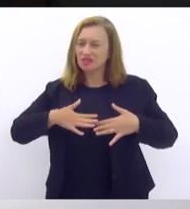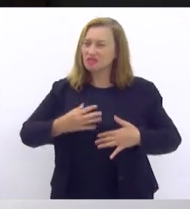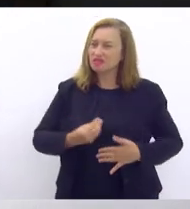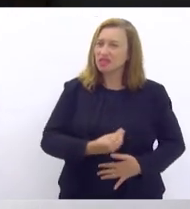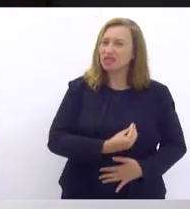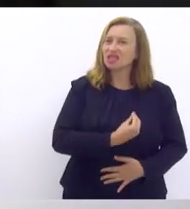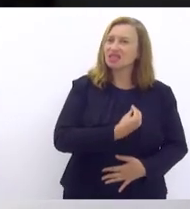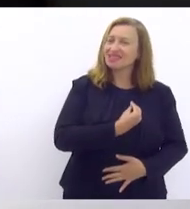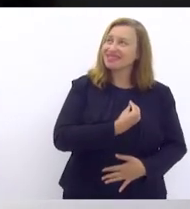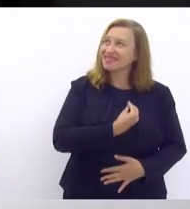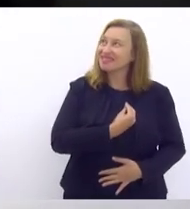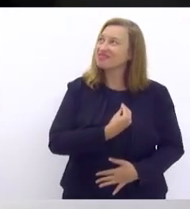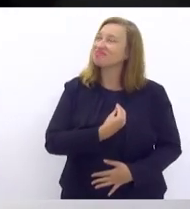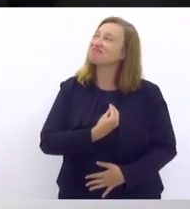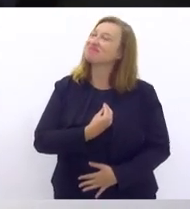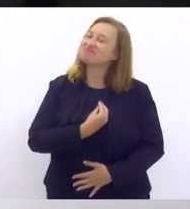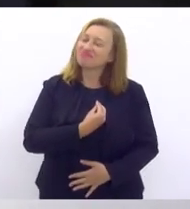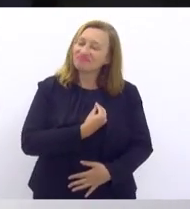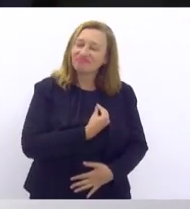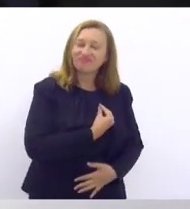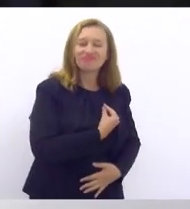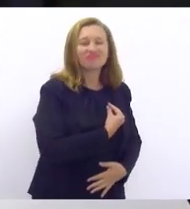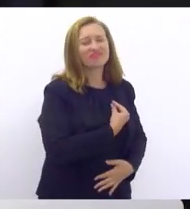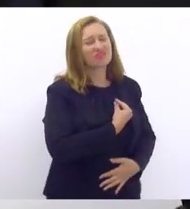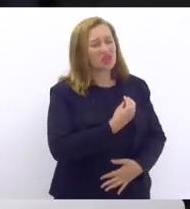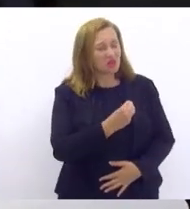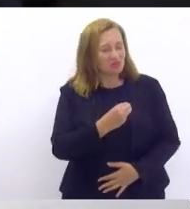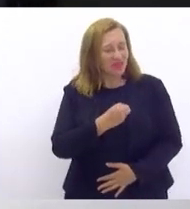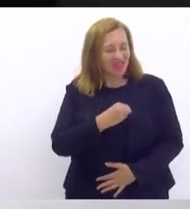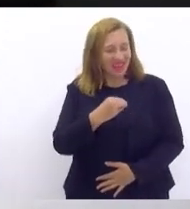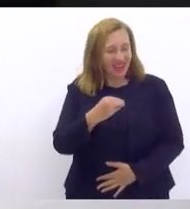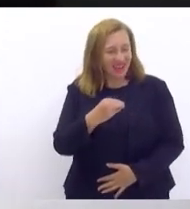ser. Quem sabe canta. E o pecado